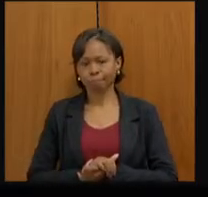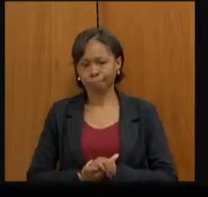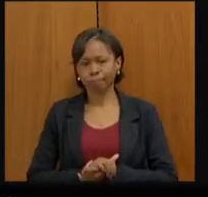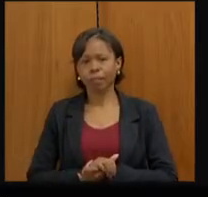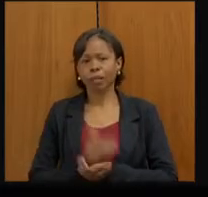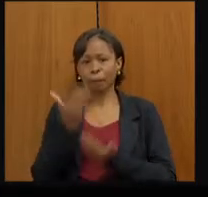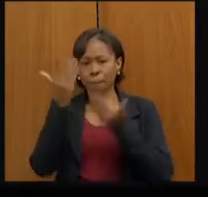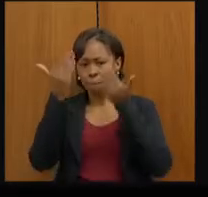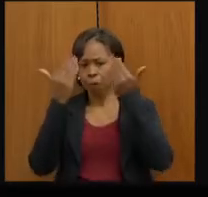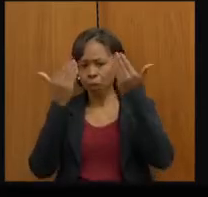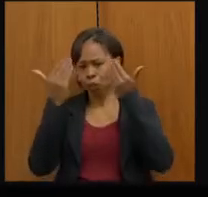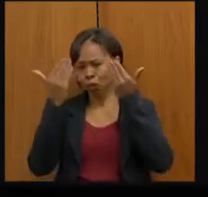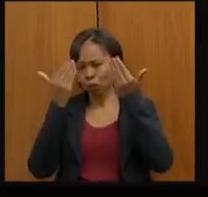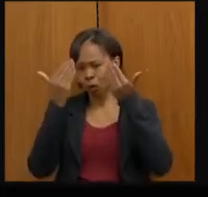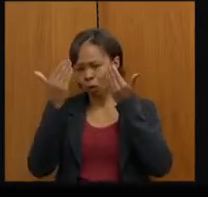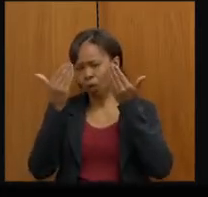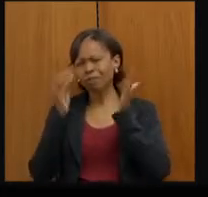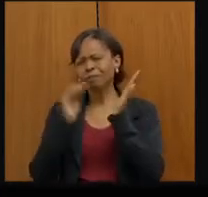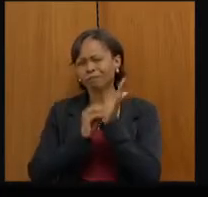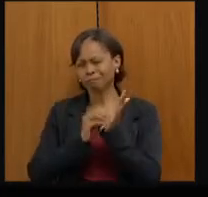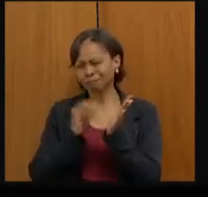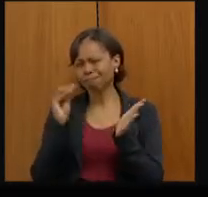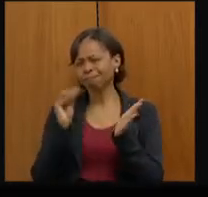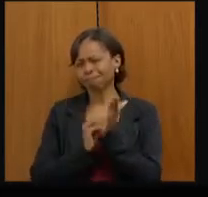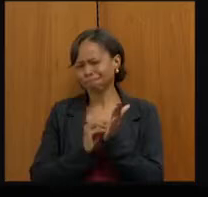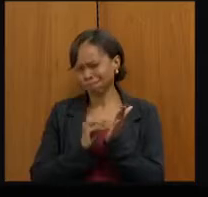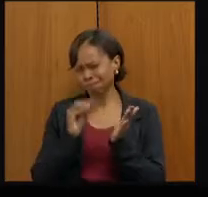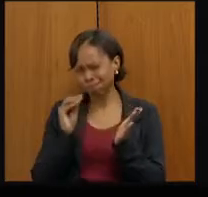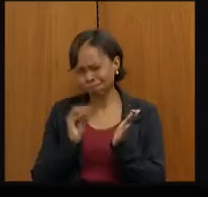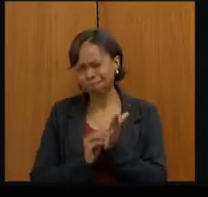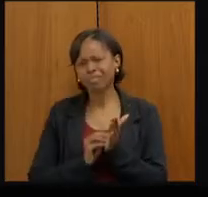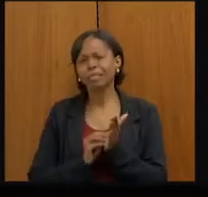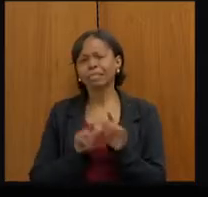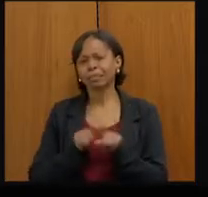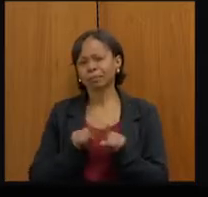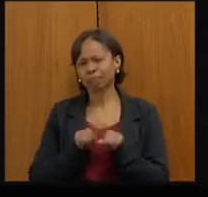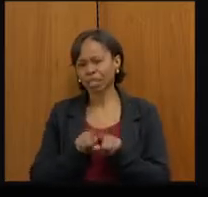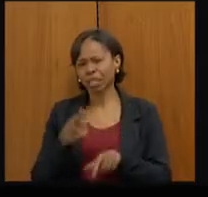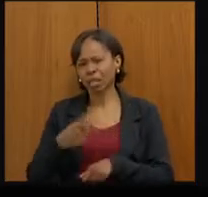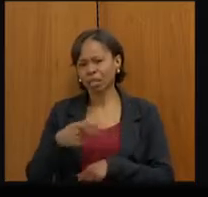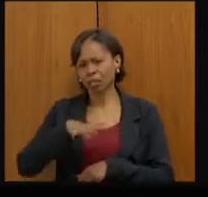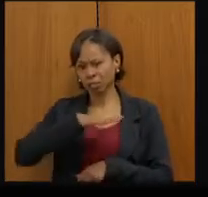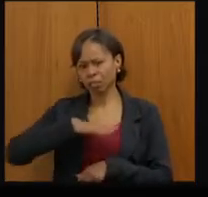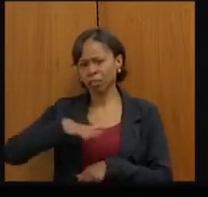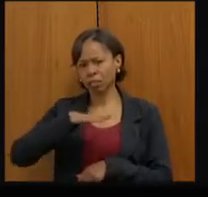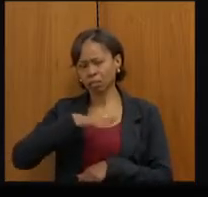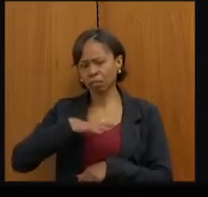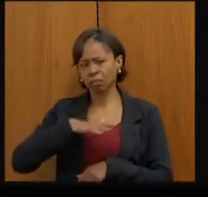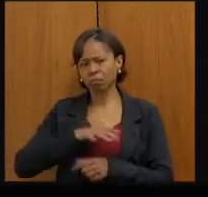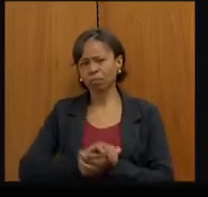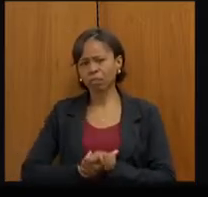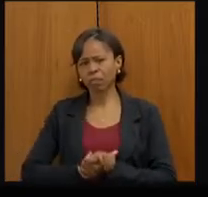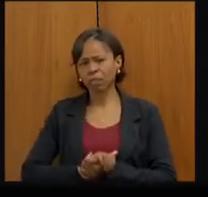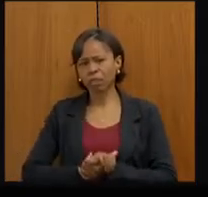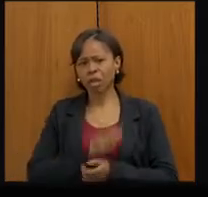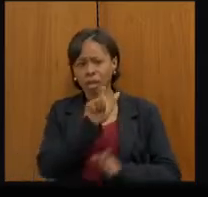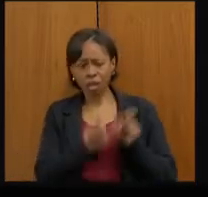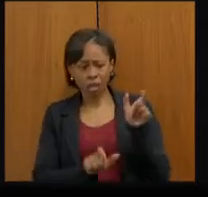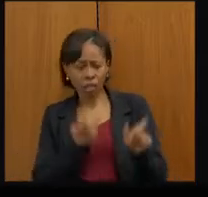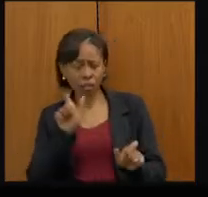de psicólogo das também na nossa região nós não podemos deixar Essas Mulheres vítimas de violência